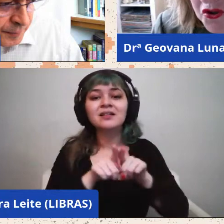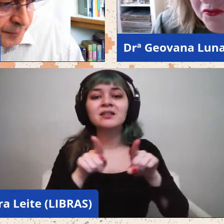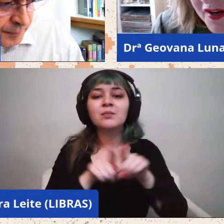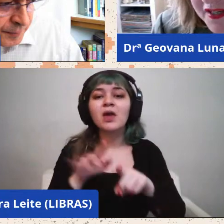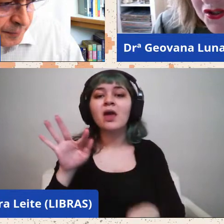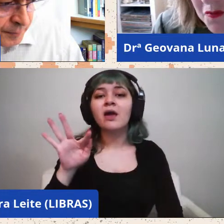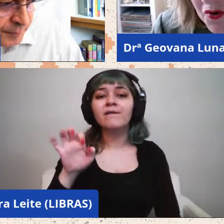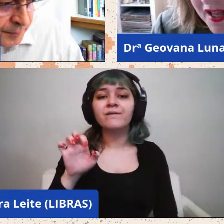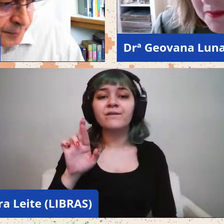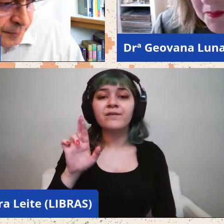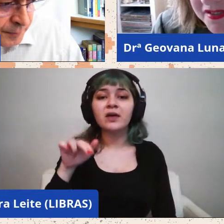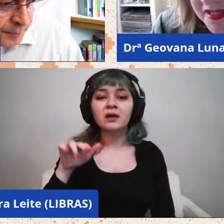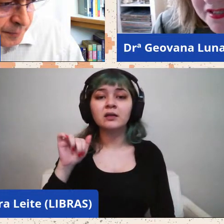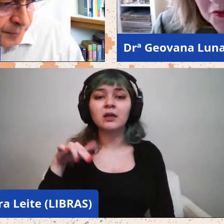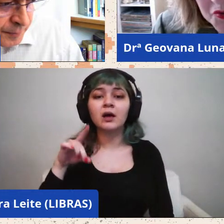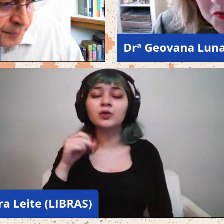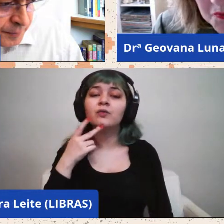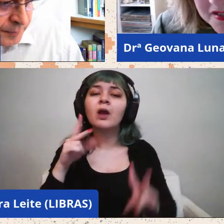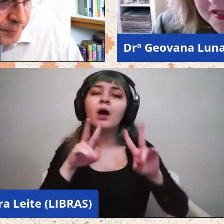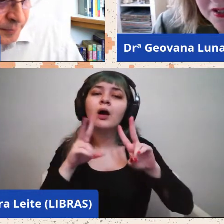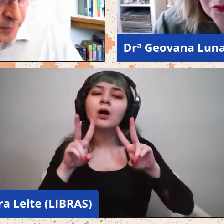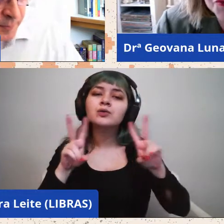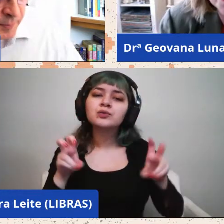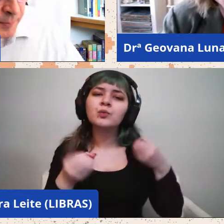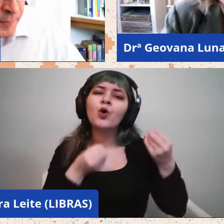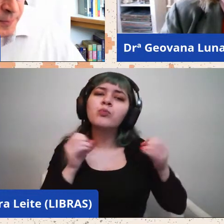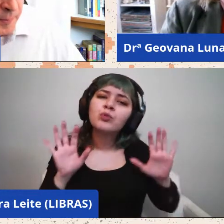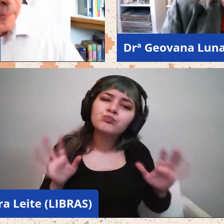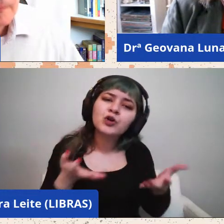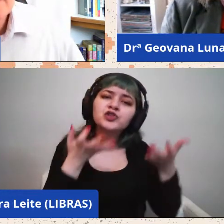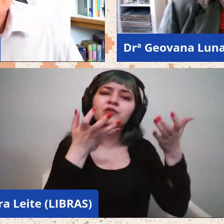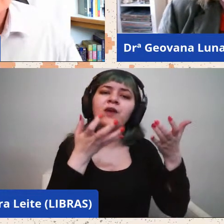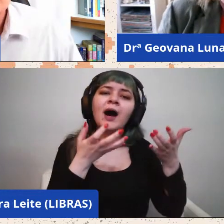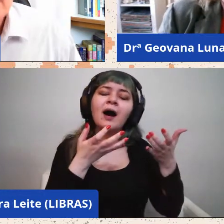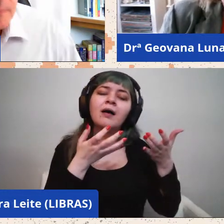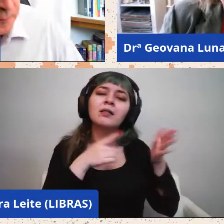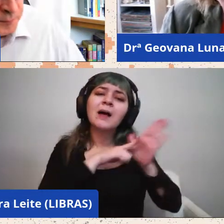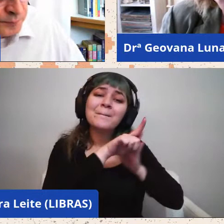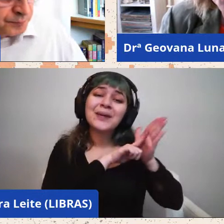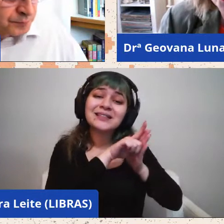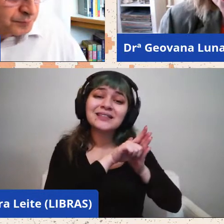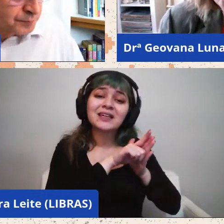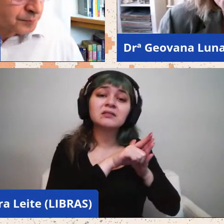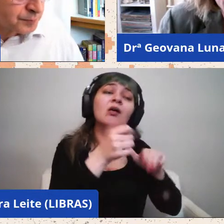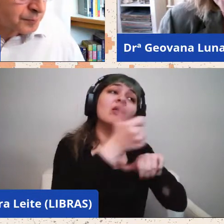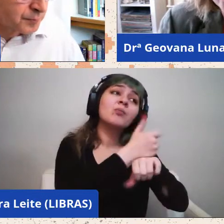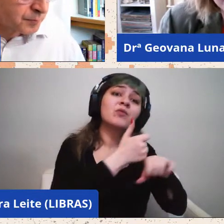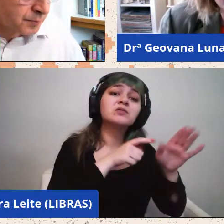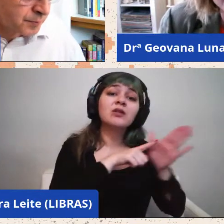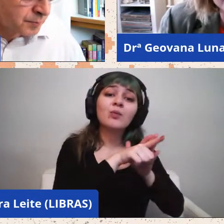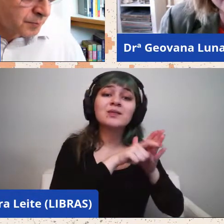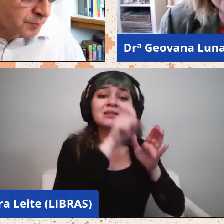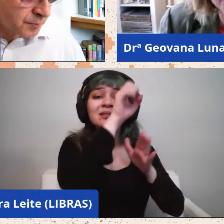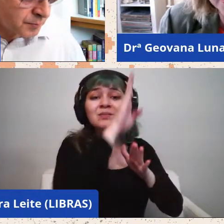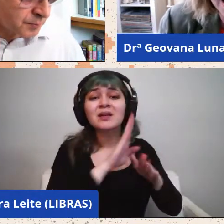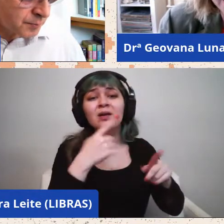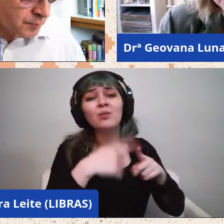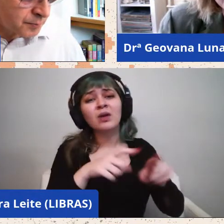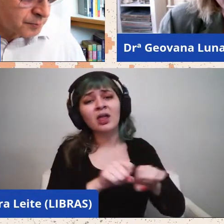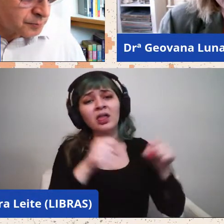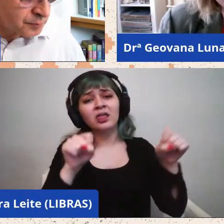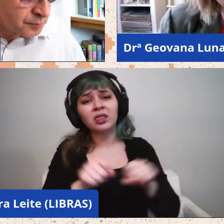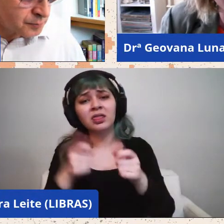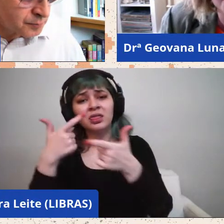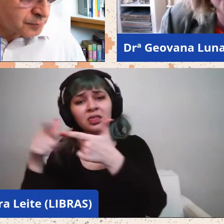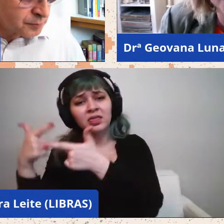como motivar e estimular a pesquisa e o pesquisador no Brasil diante dos desmontes que nós temos